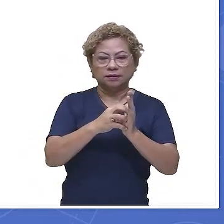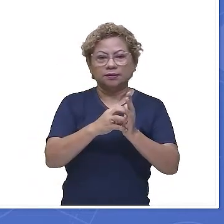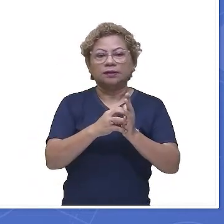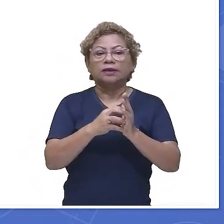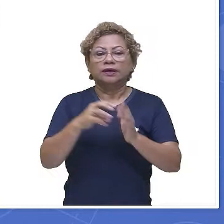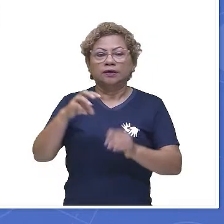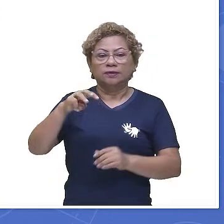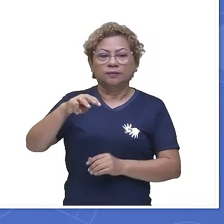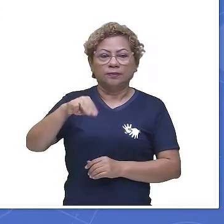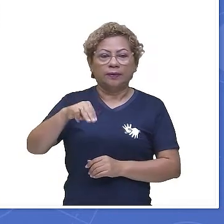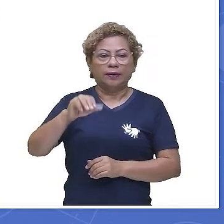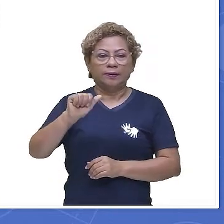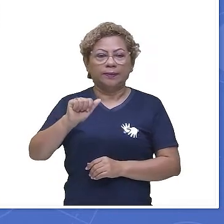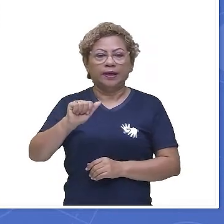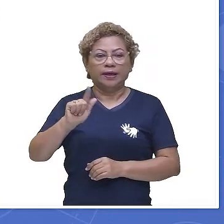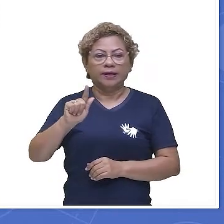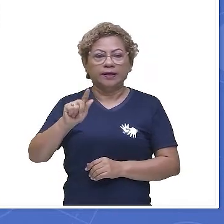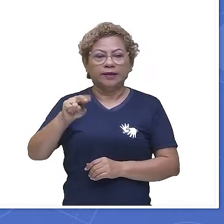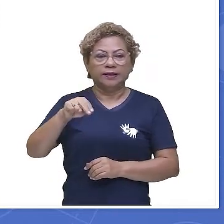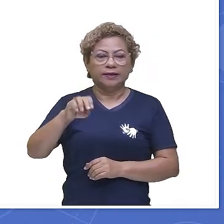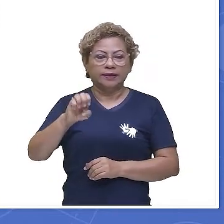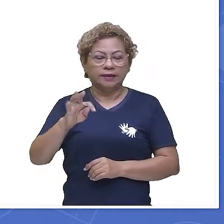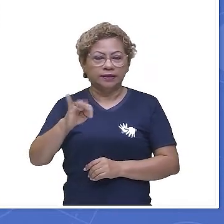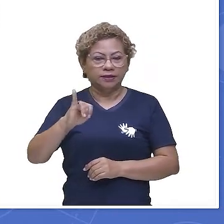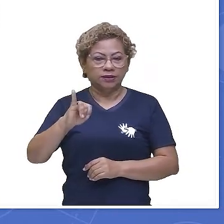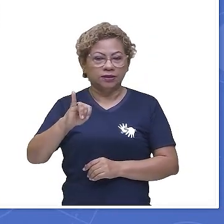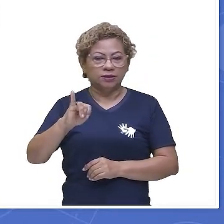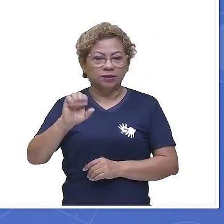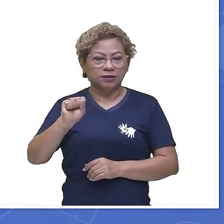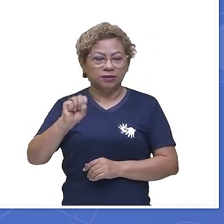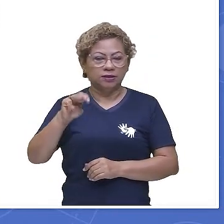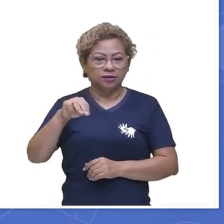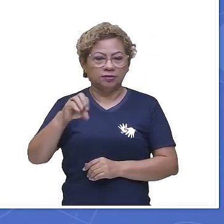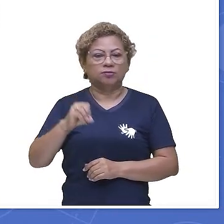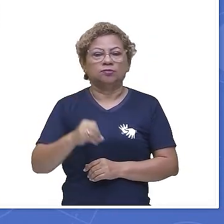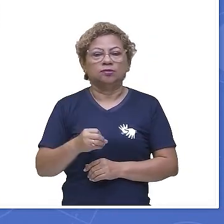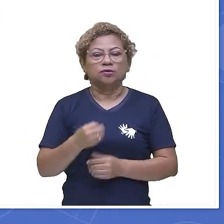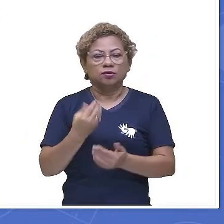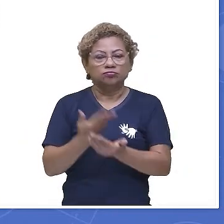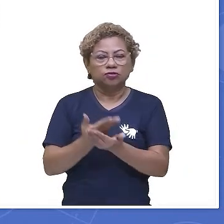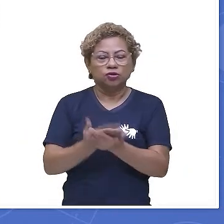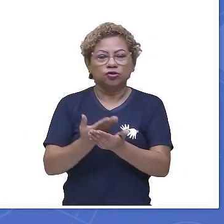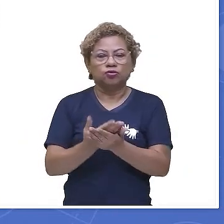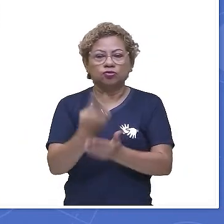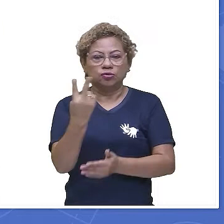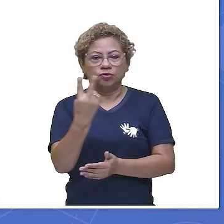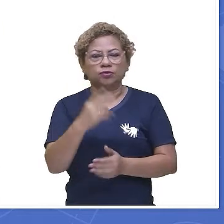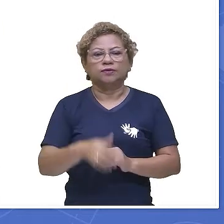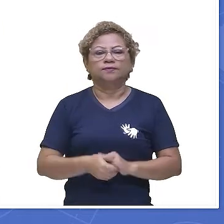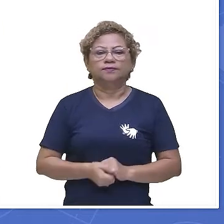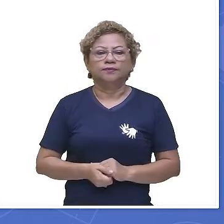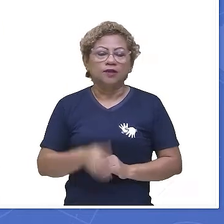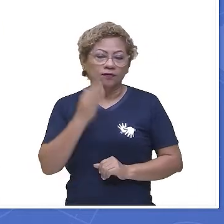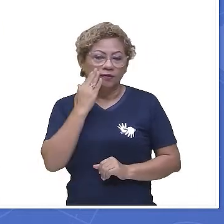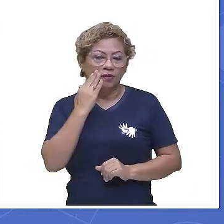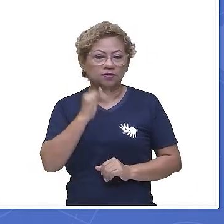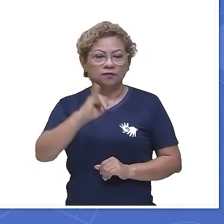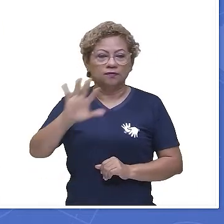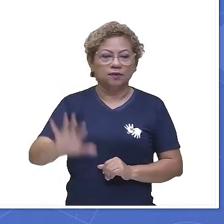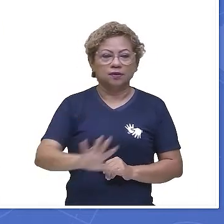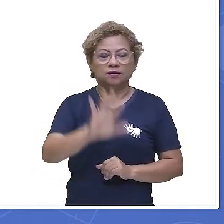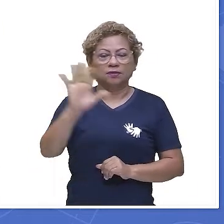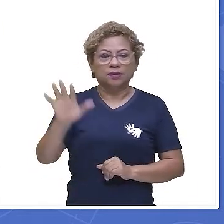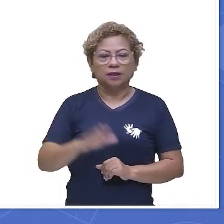da física que estuda os fenômenos elétricos e magnéticos. E aí nós temos aí imagens, por exemplo, do